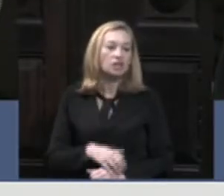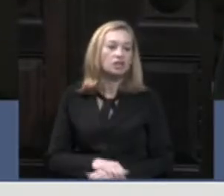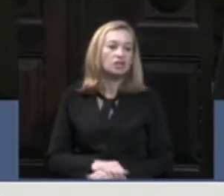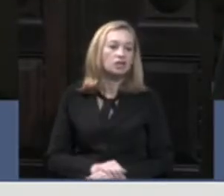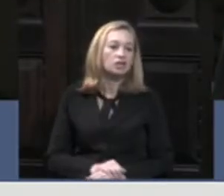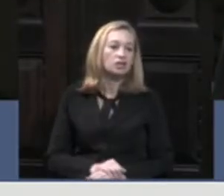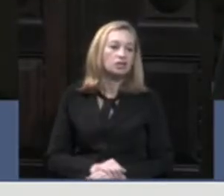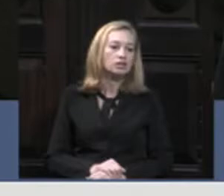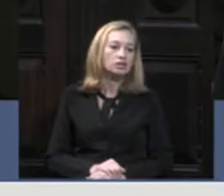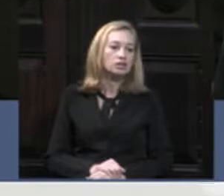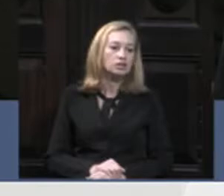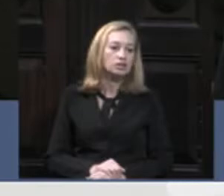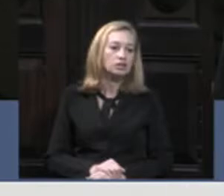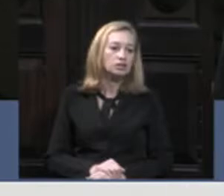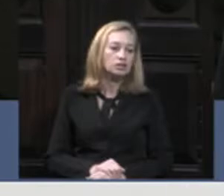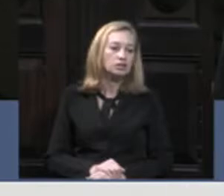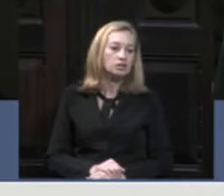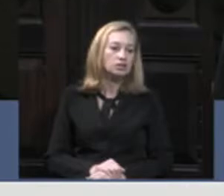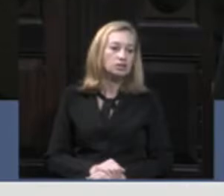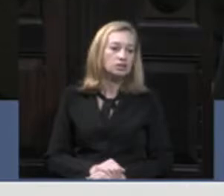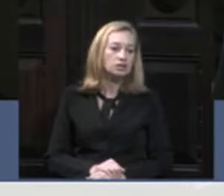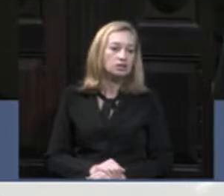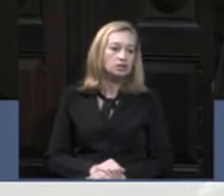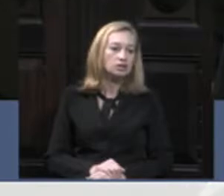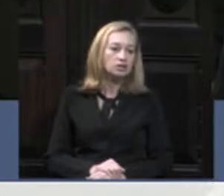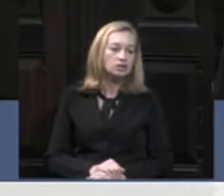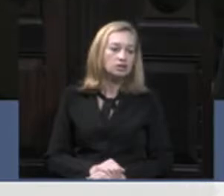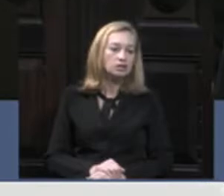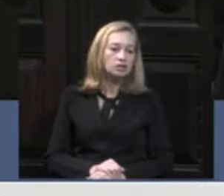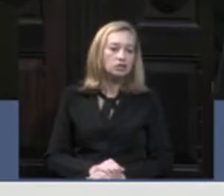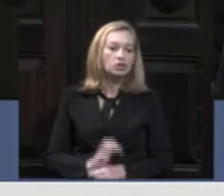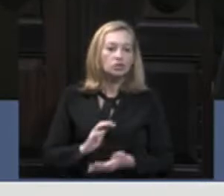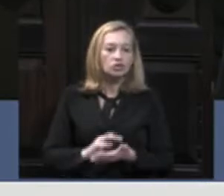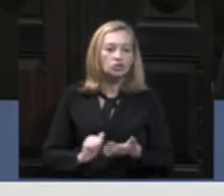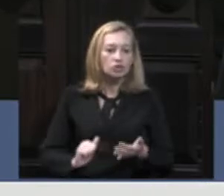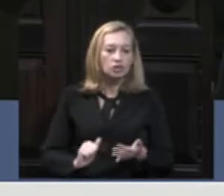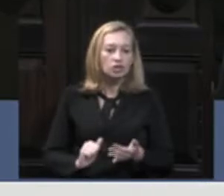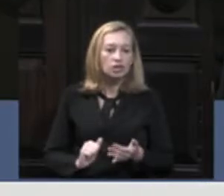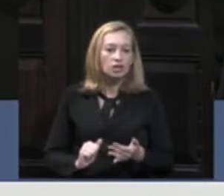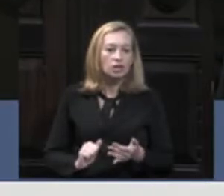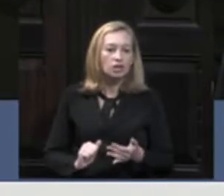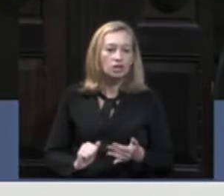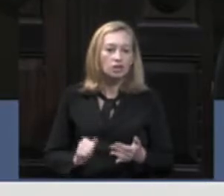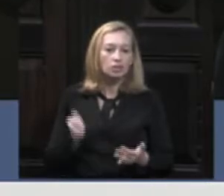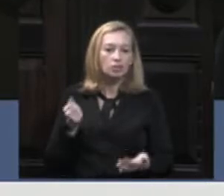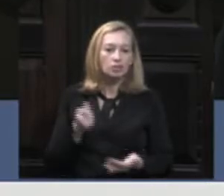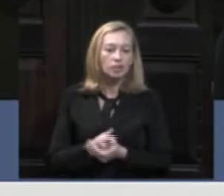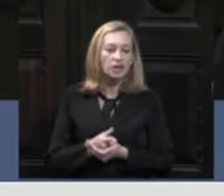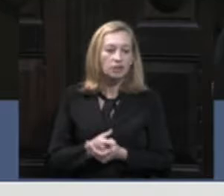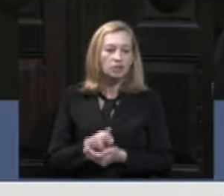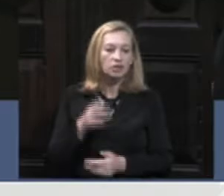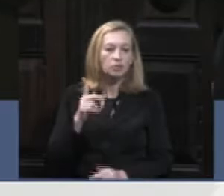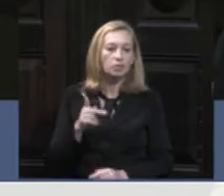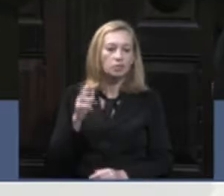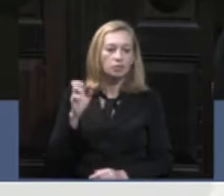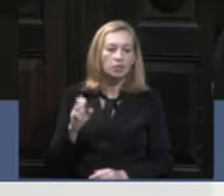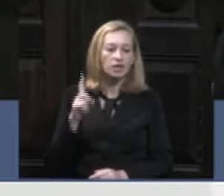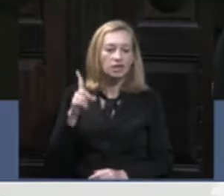conceder isenção de pagamento de pedágio aos moradores do distrito